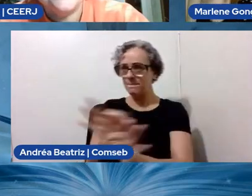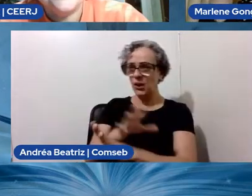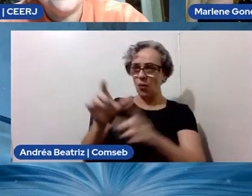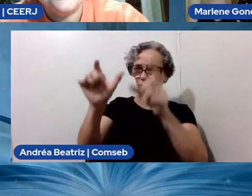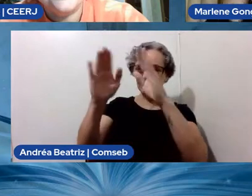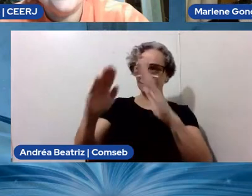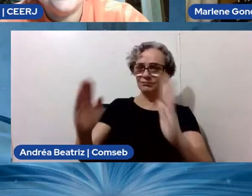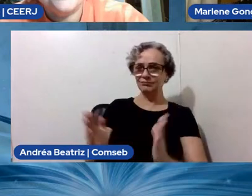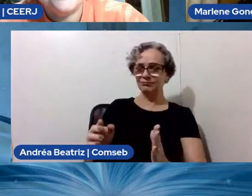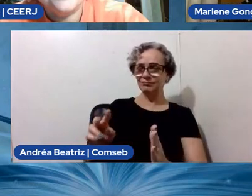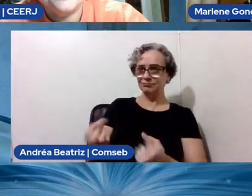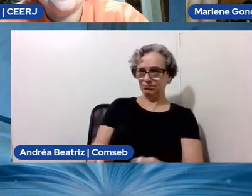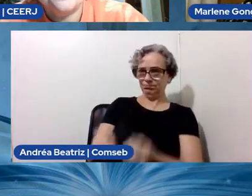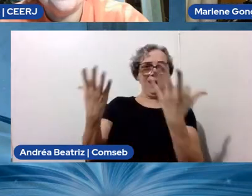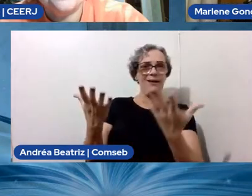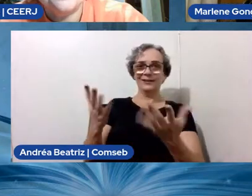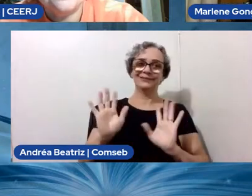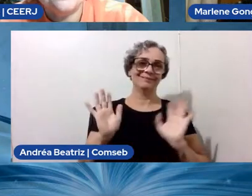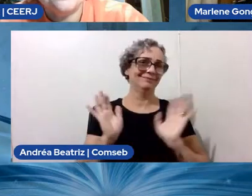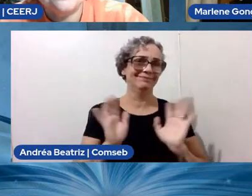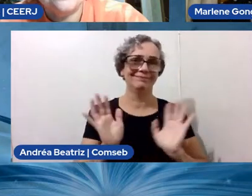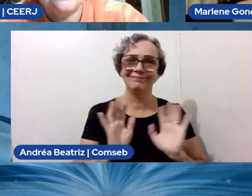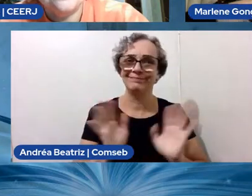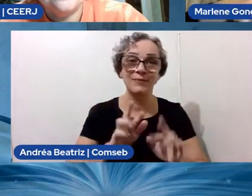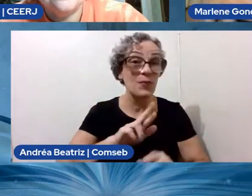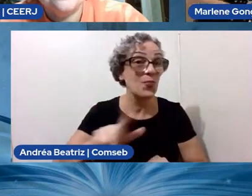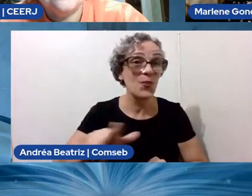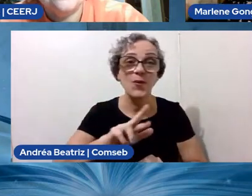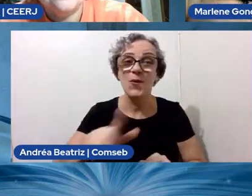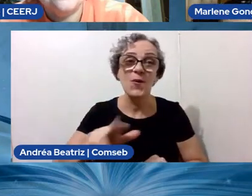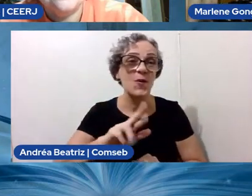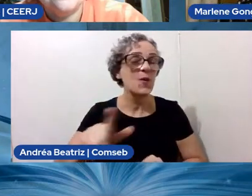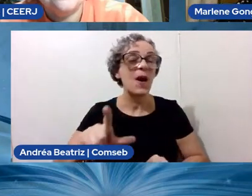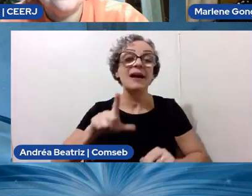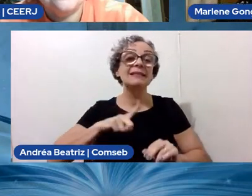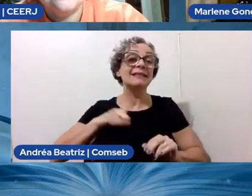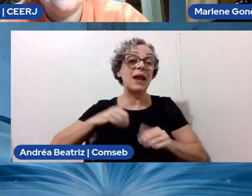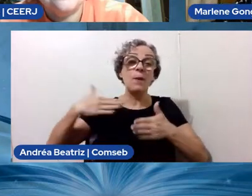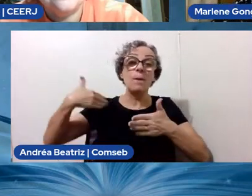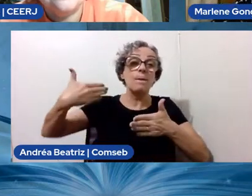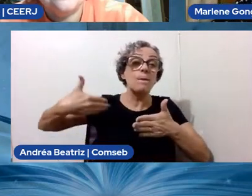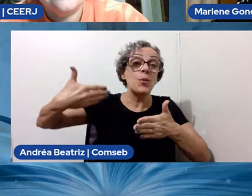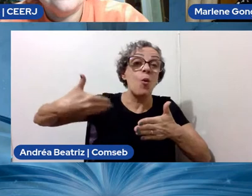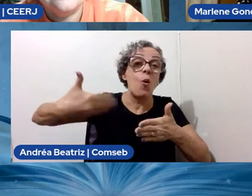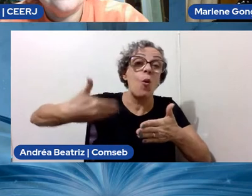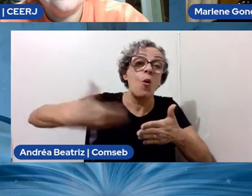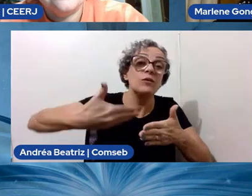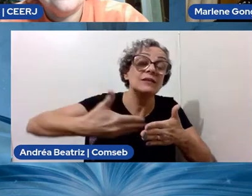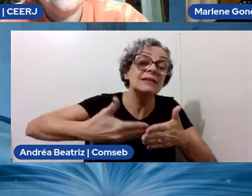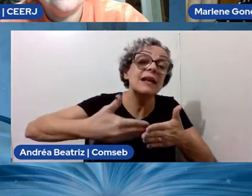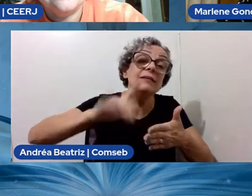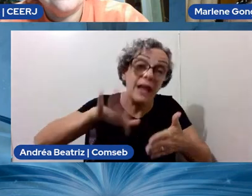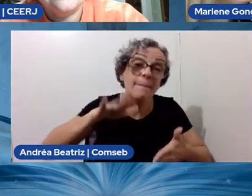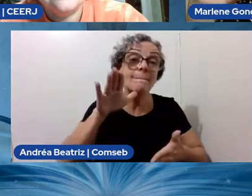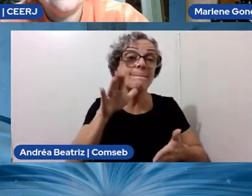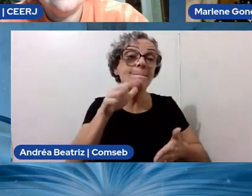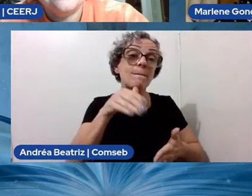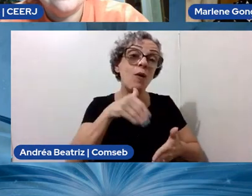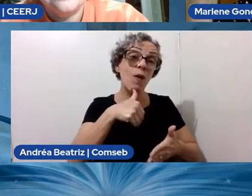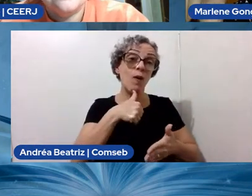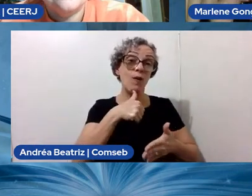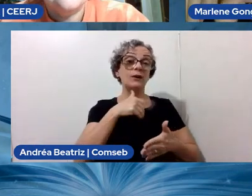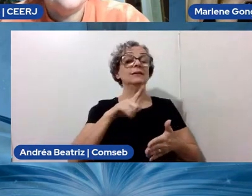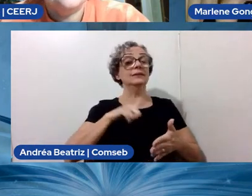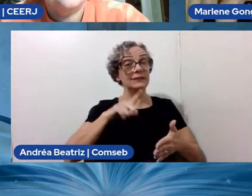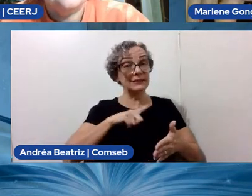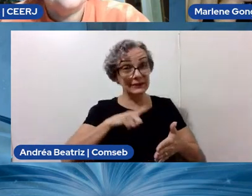vai acontecer. Não, não é bem assim, né? Precisa todo um processo muito lento. Por isso eles disseram que já estava,